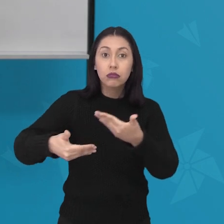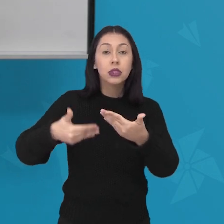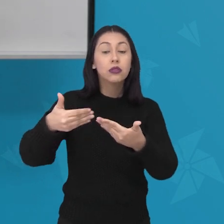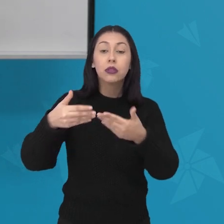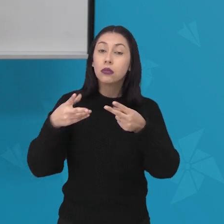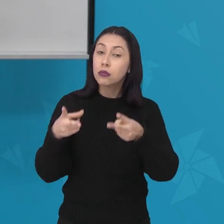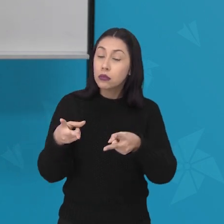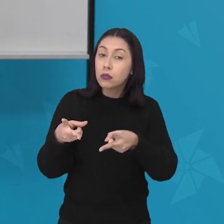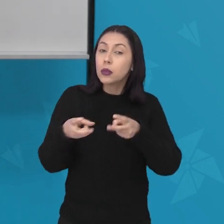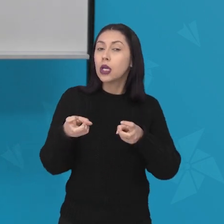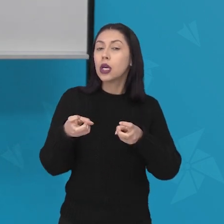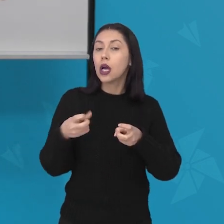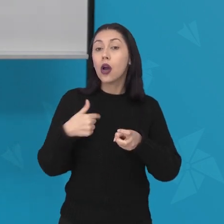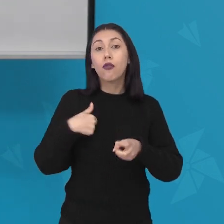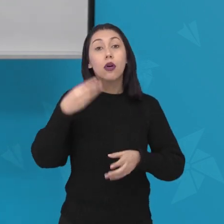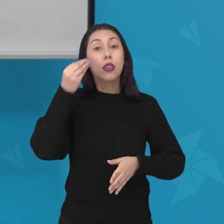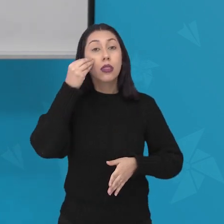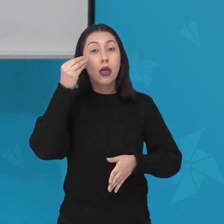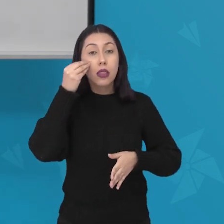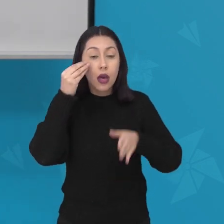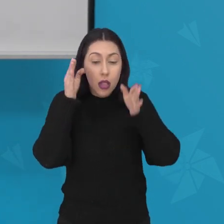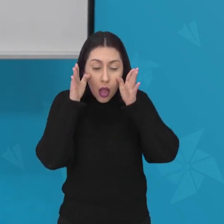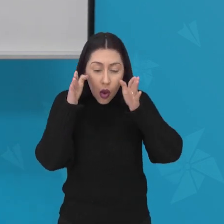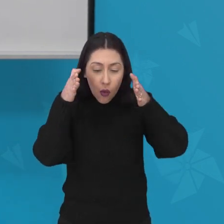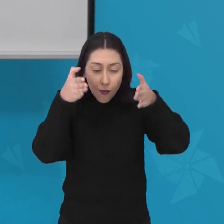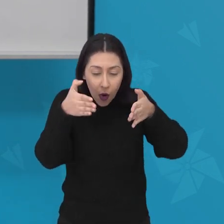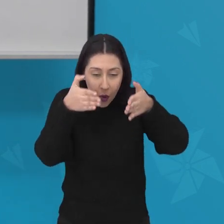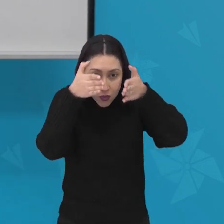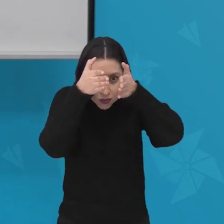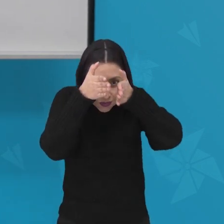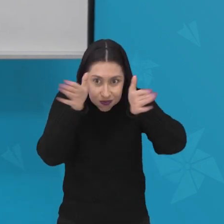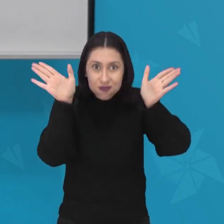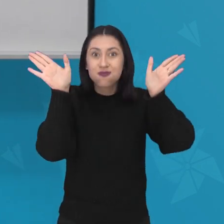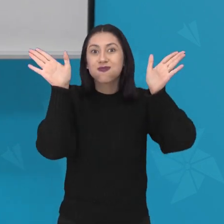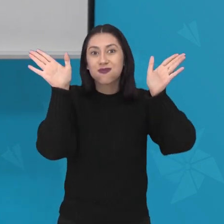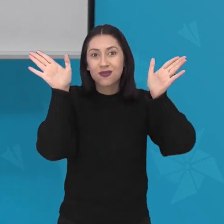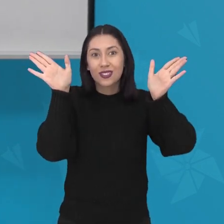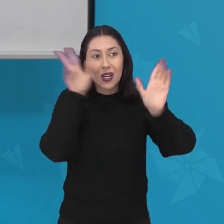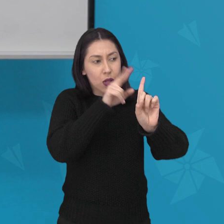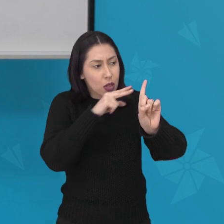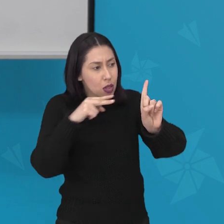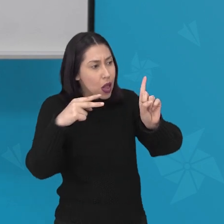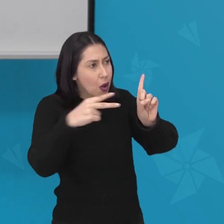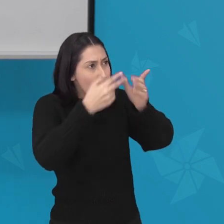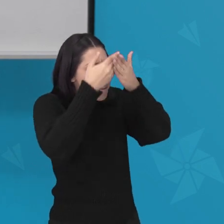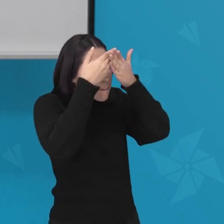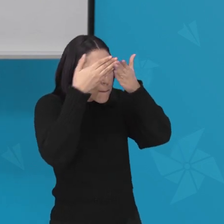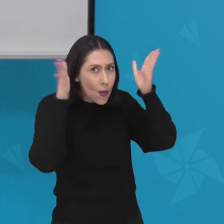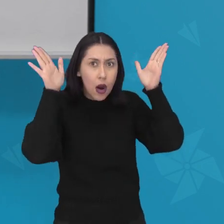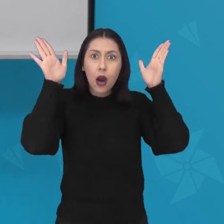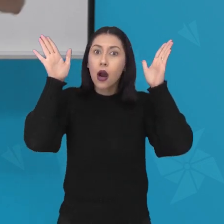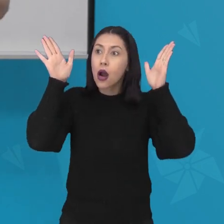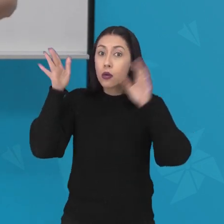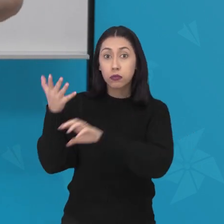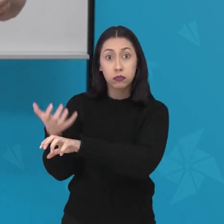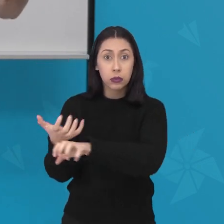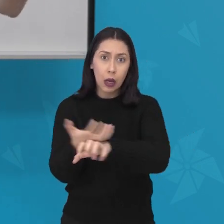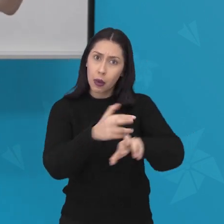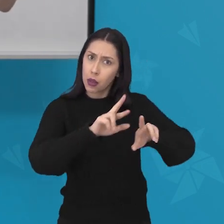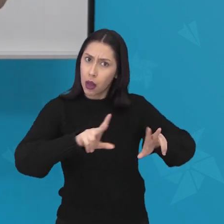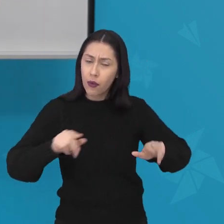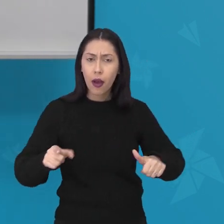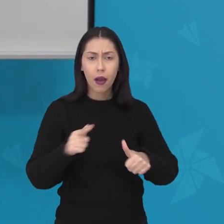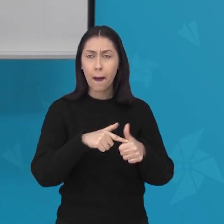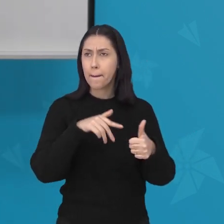eu vou tentar dar um enfoque que abre a nossa perspectiva até mesmo para outros tipos de